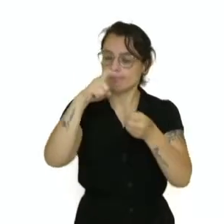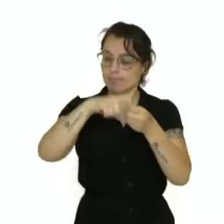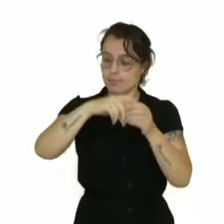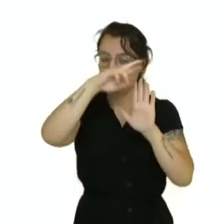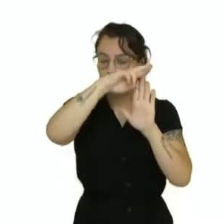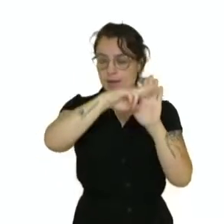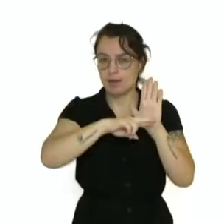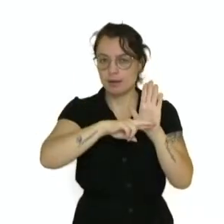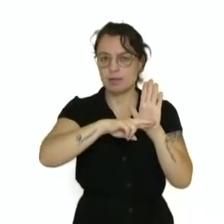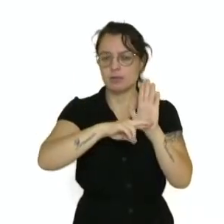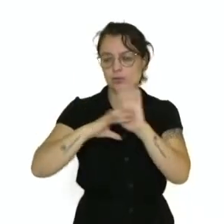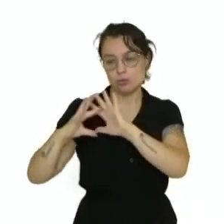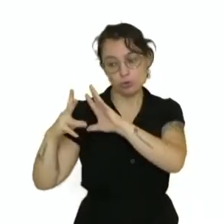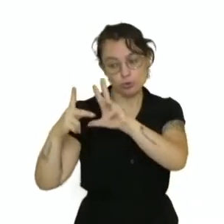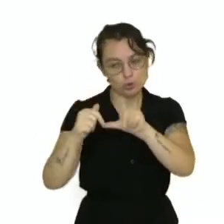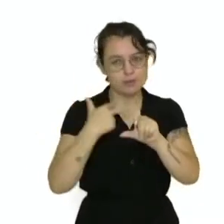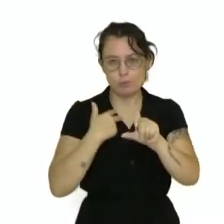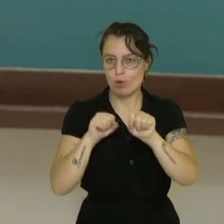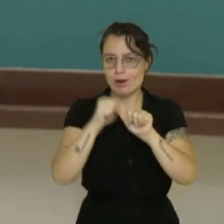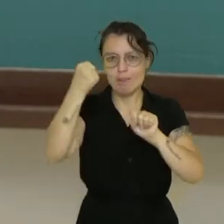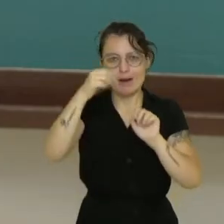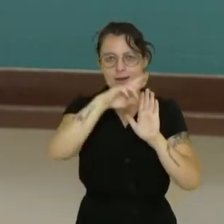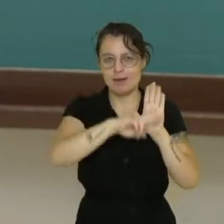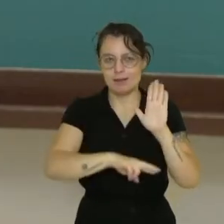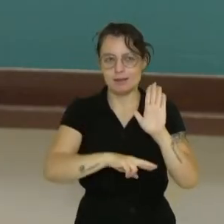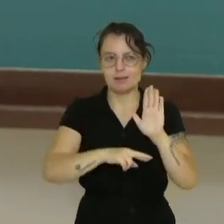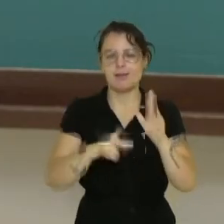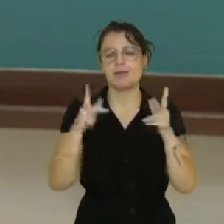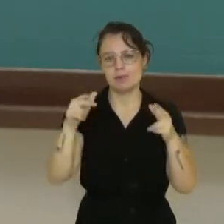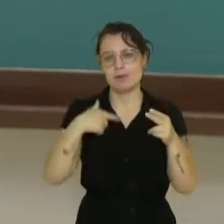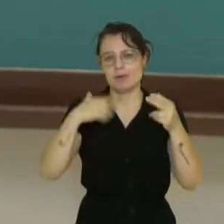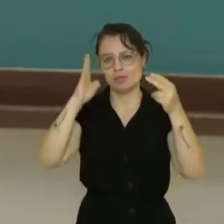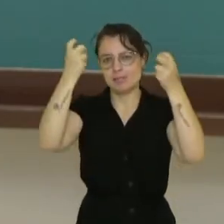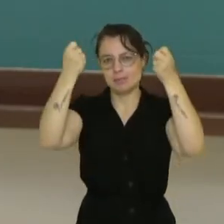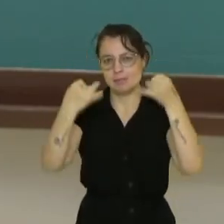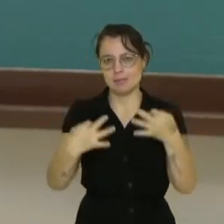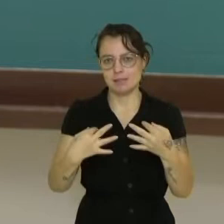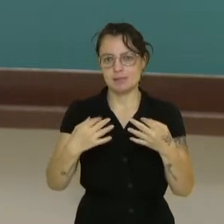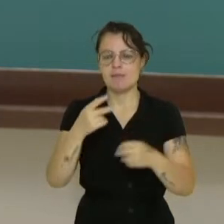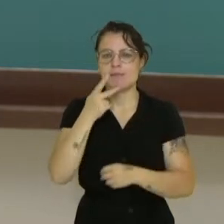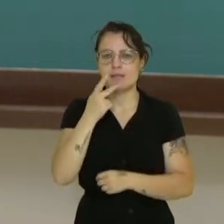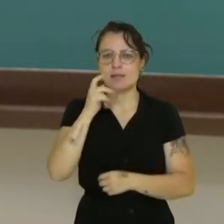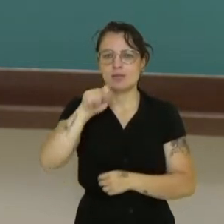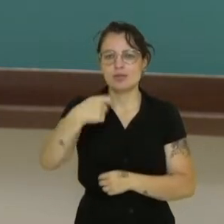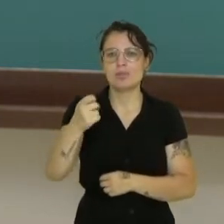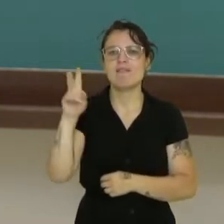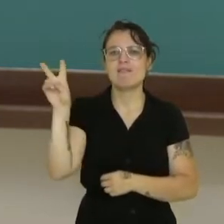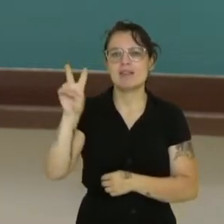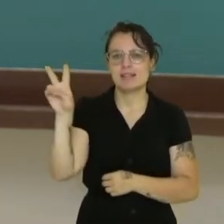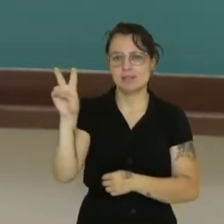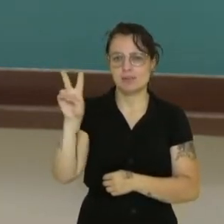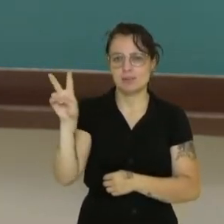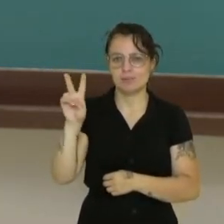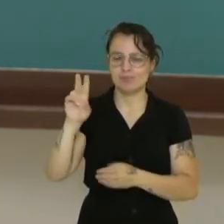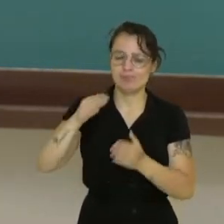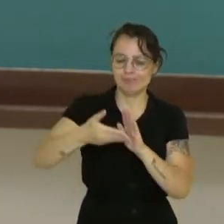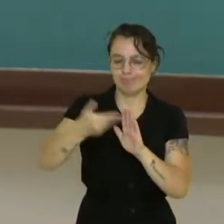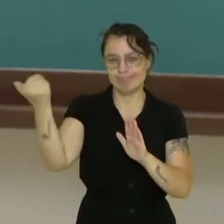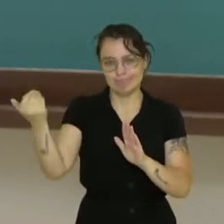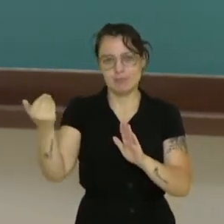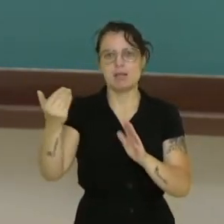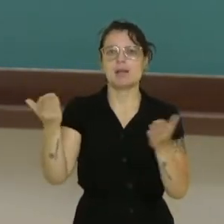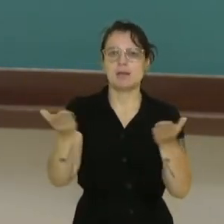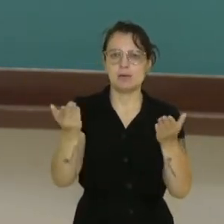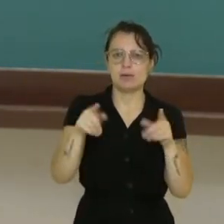regras por todos os participantes, como eu acabei de falar da situação do Mercosul,